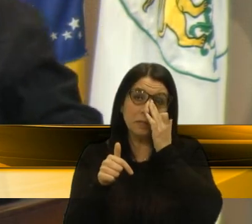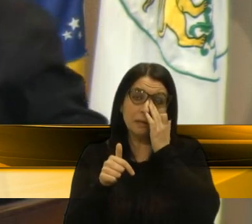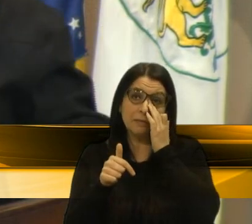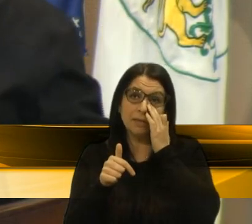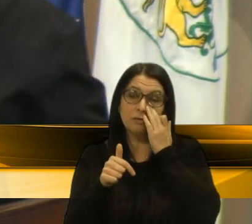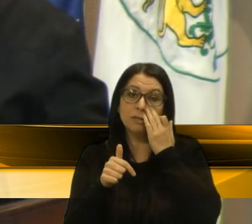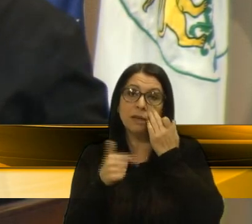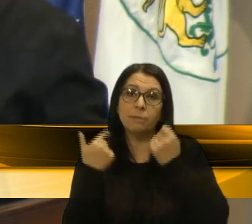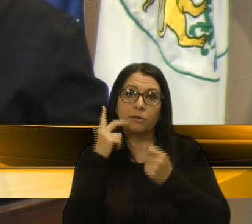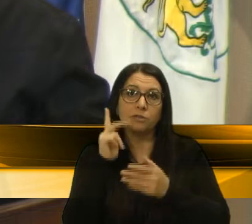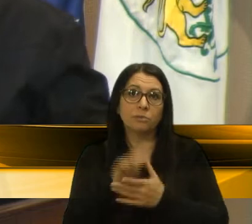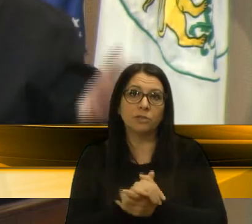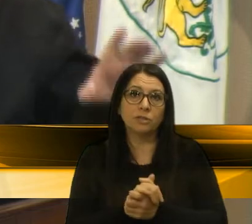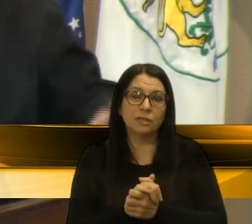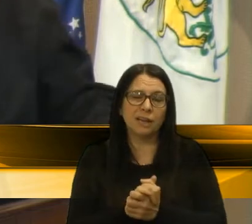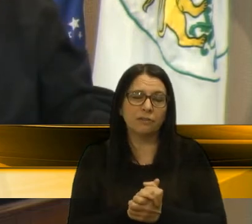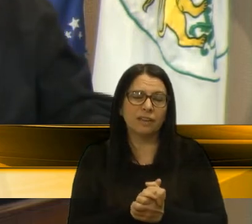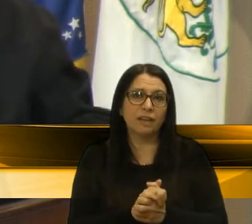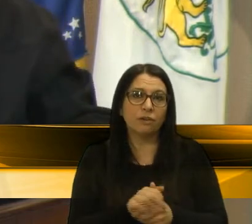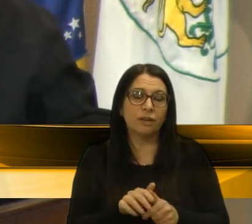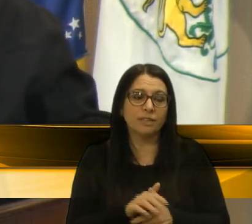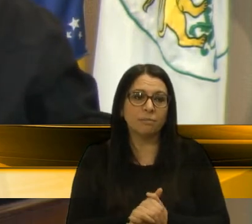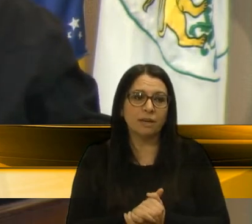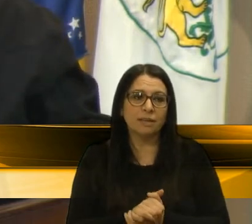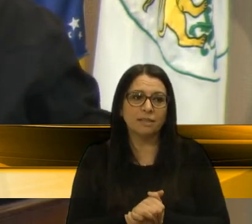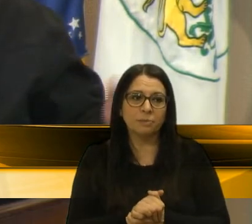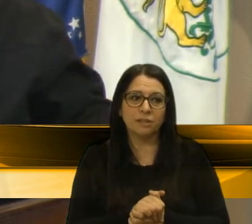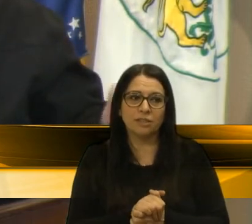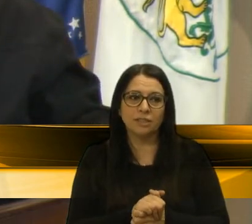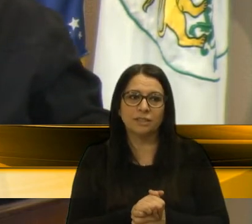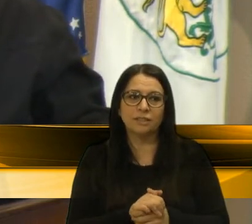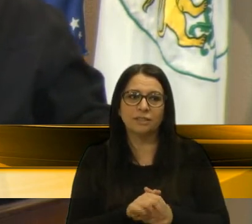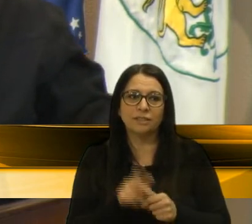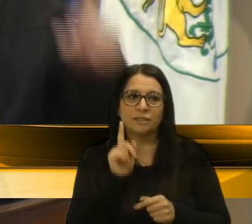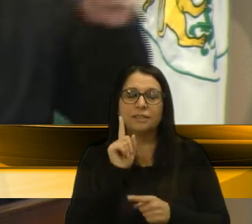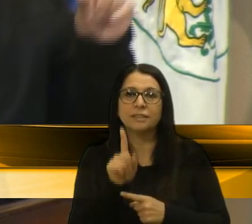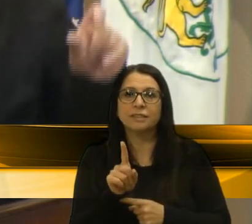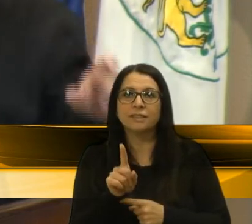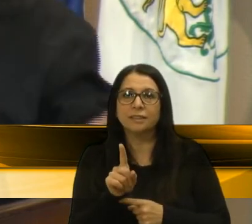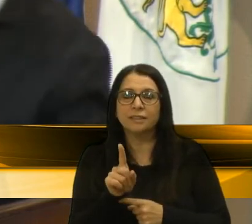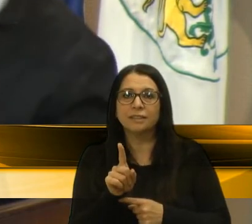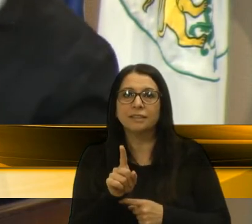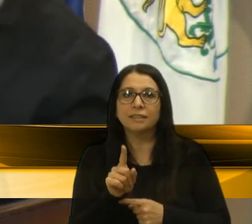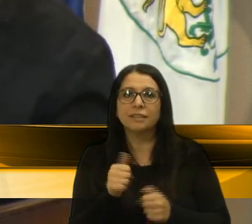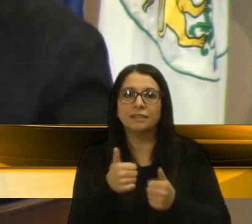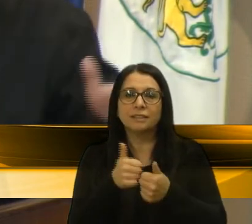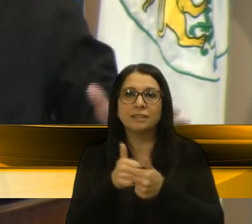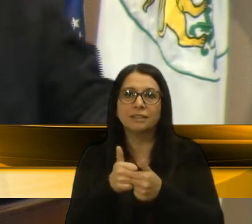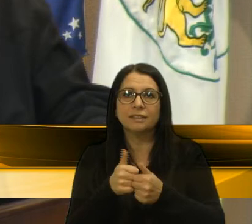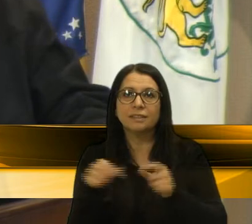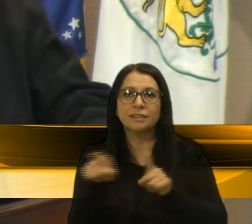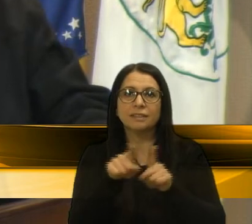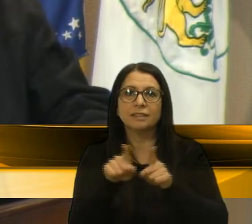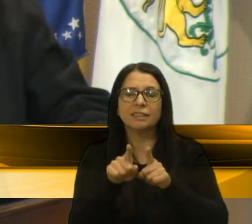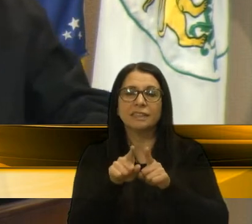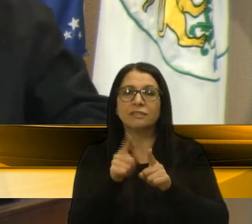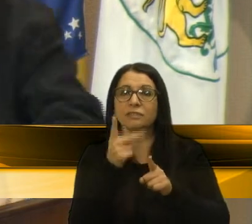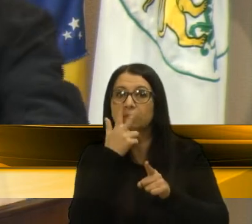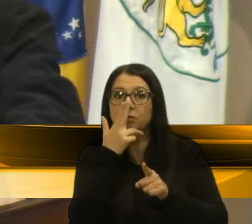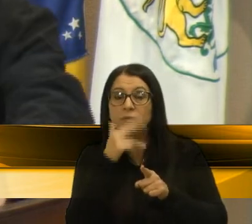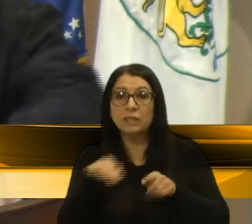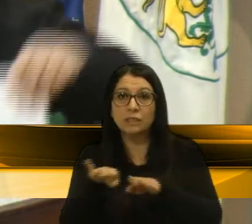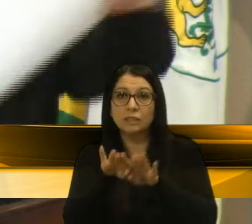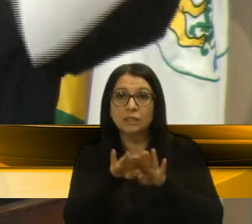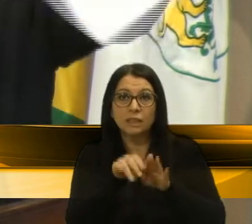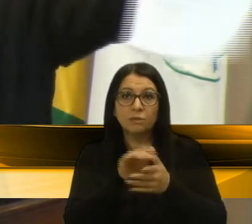cores colocadas na planta de zoneamento e ficaram próximas, tá? Não ficaram muito iguais. Então,